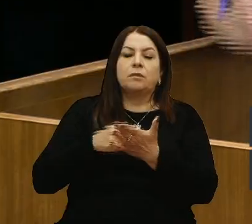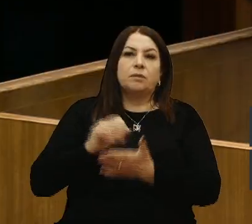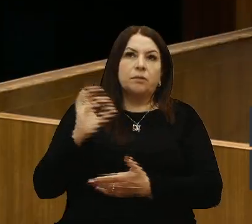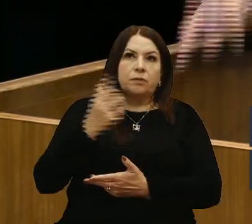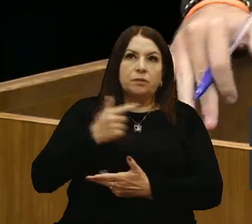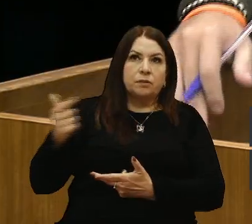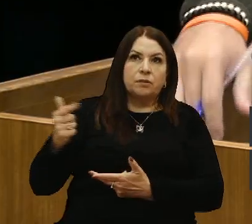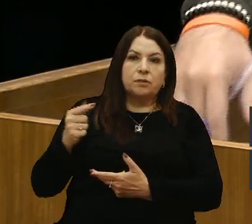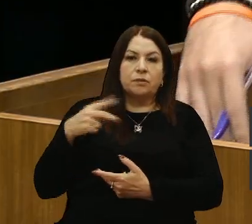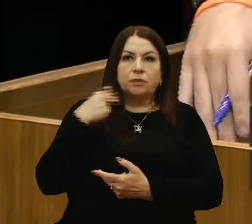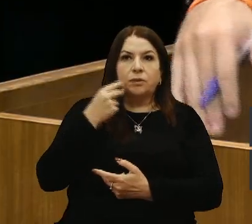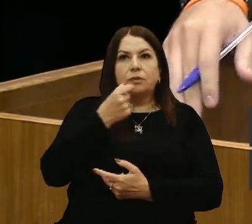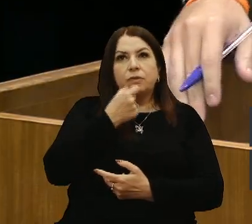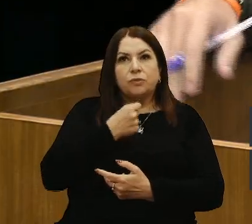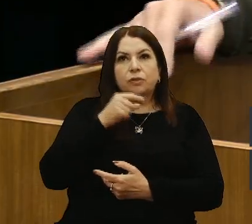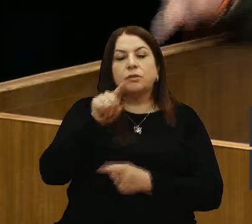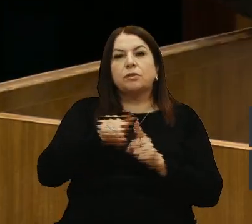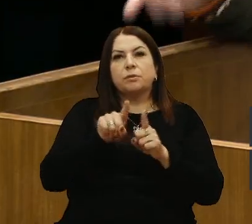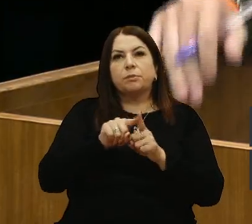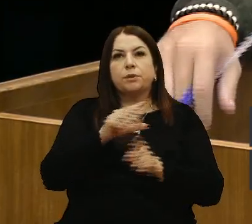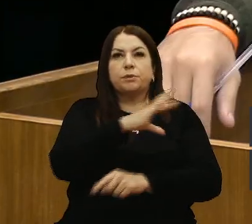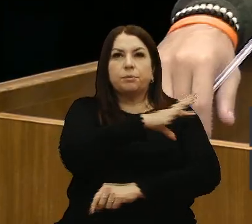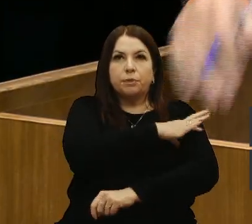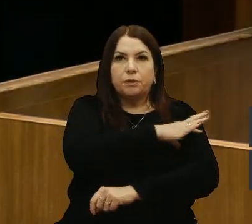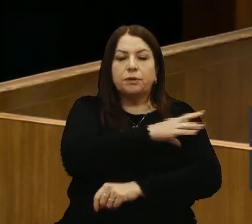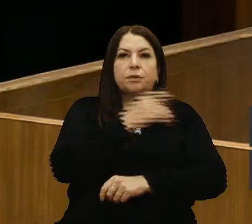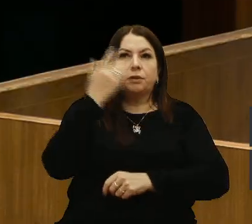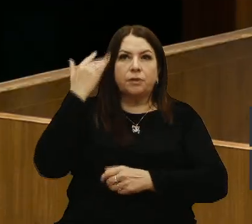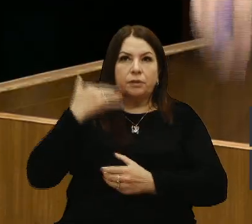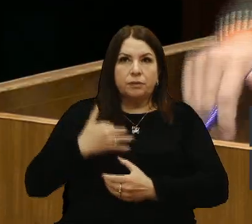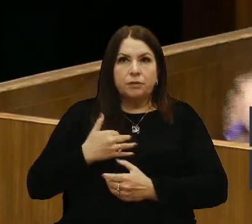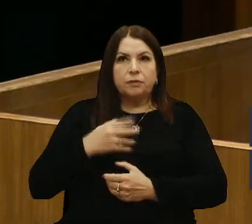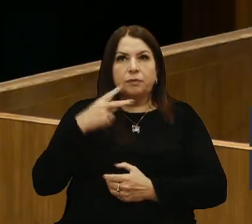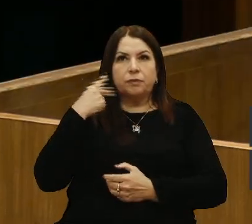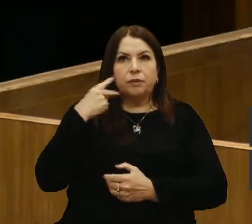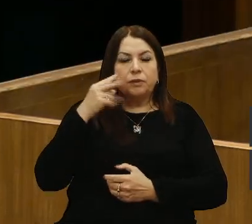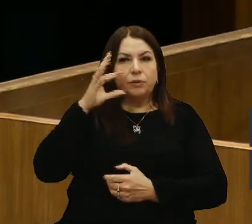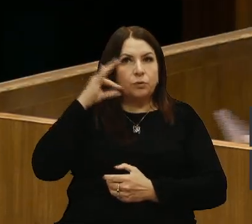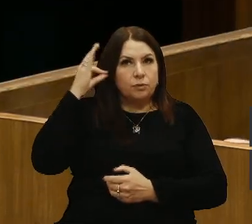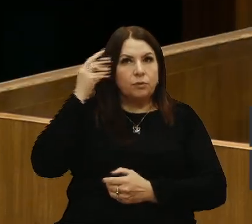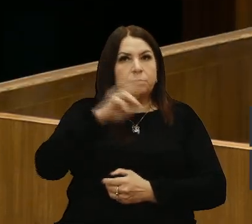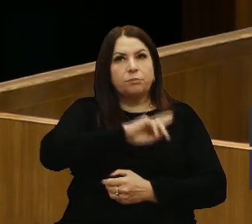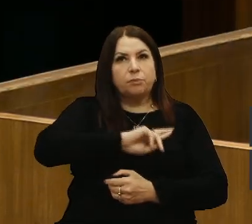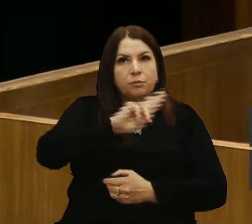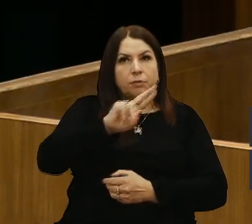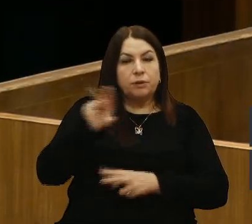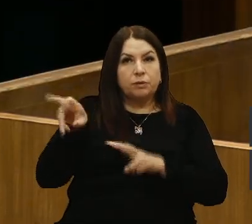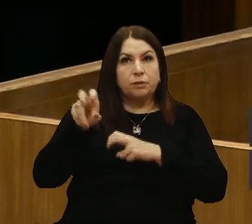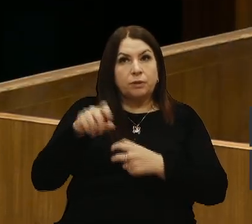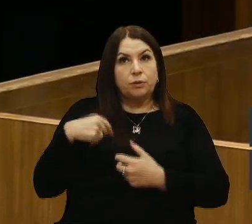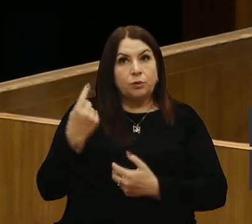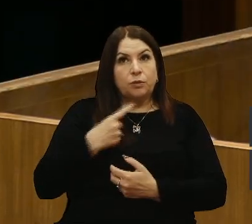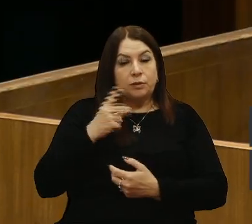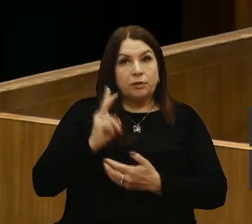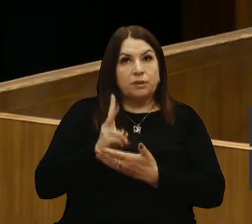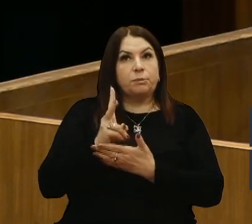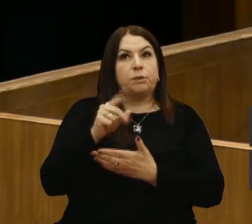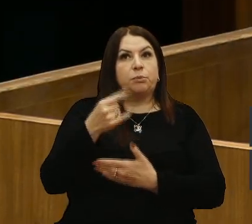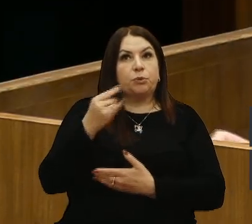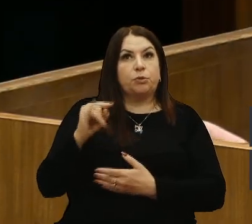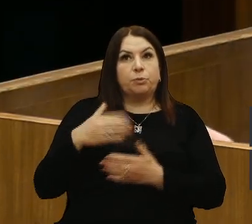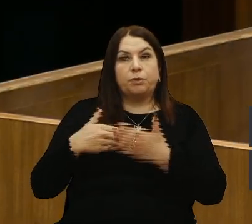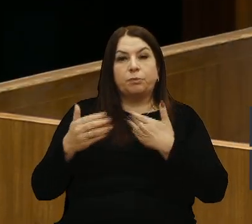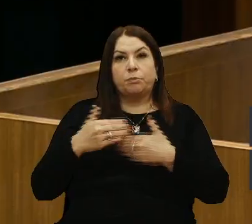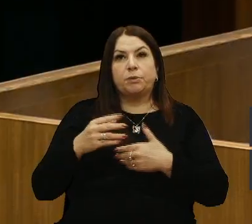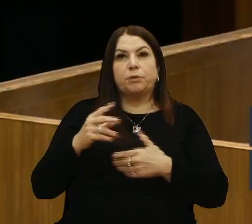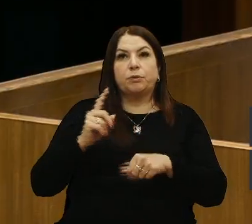né, o vereador Cristiano está sempre por aqui, vereador Capitão, vereadora Daiane, vereador Aldonei também representando o interior. Nós estamos sempre aqui por último, independente